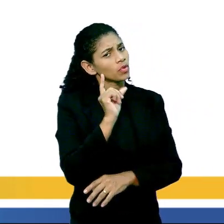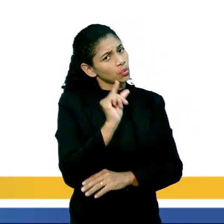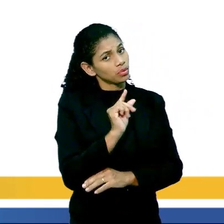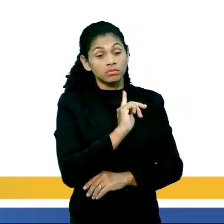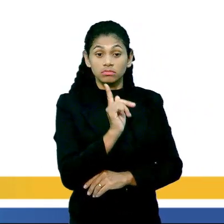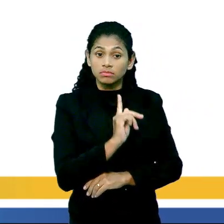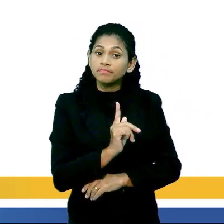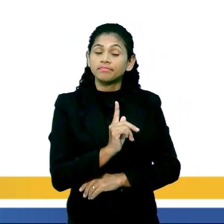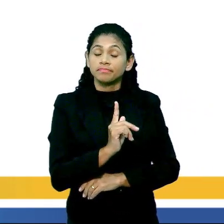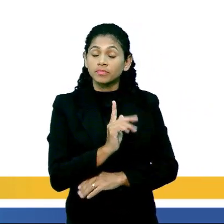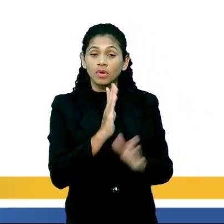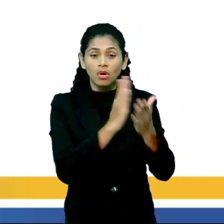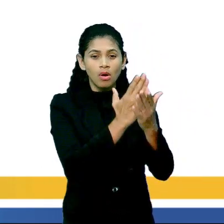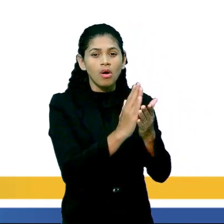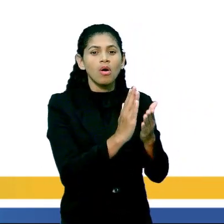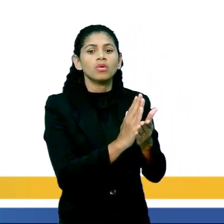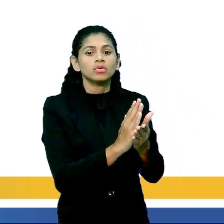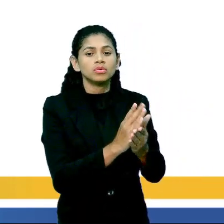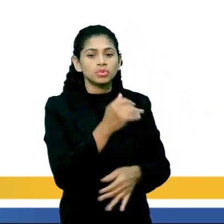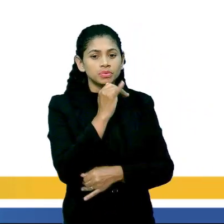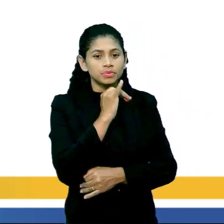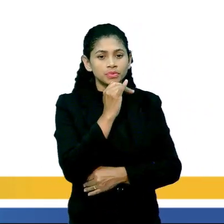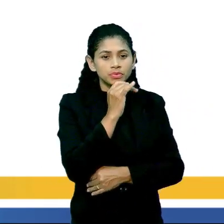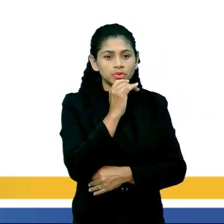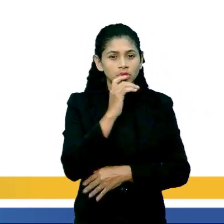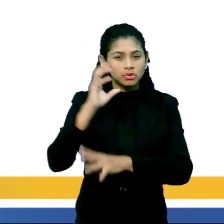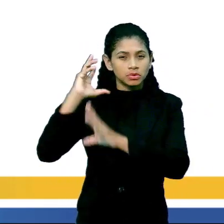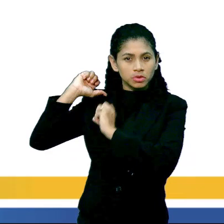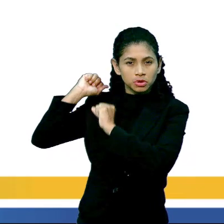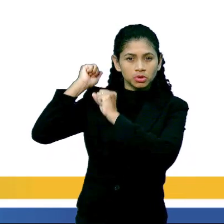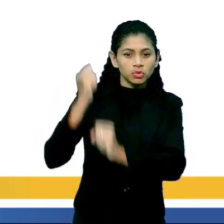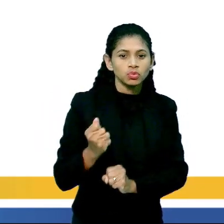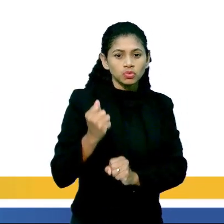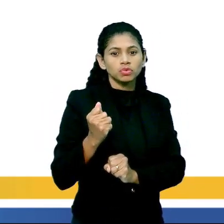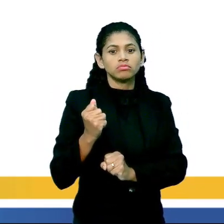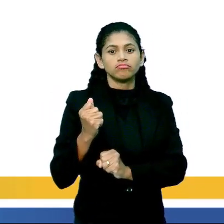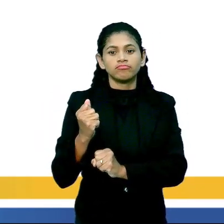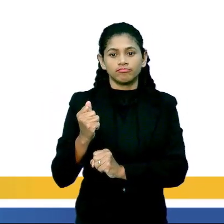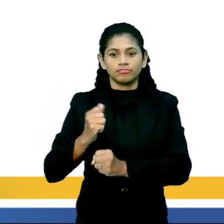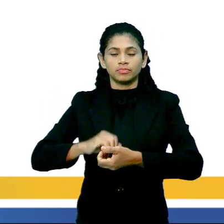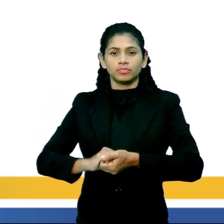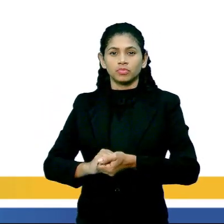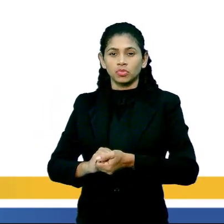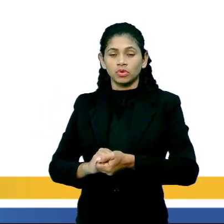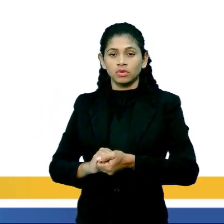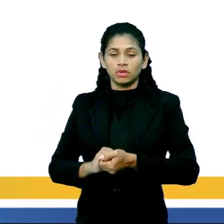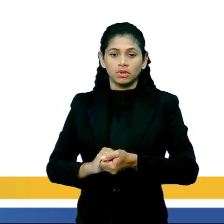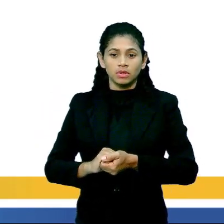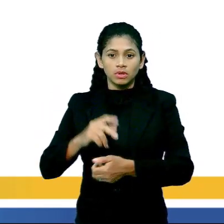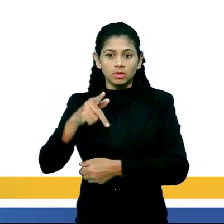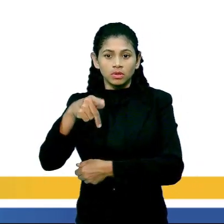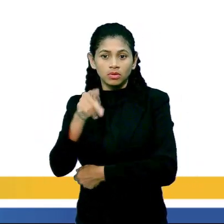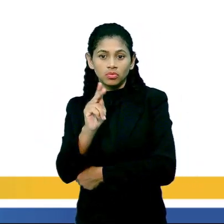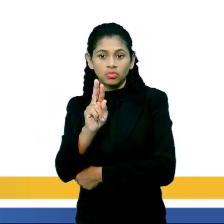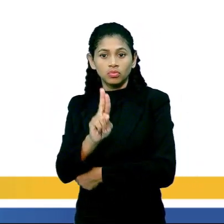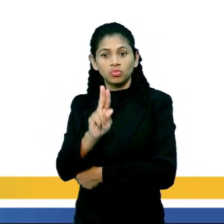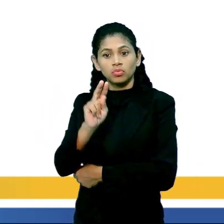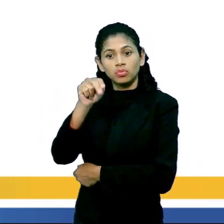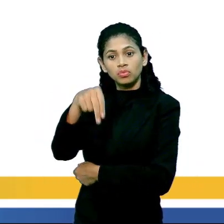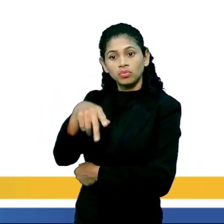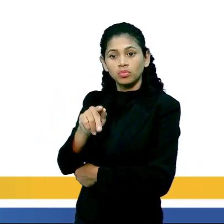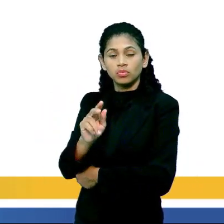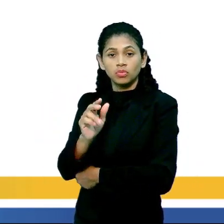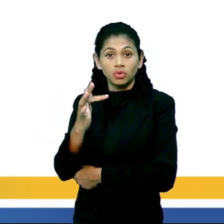Alguns exemplos de luta oriental são muito conhecidos como judô, taekwondo, da Coreia, Kung Fu da China, entre outros. Nesse tipo de